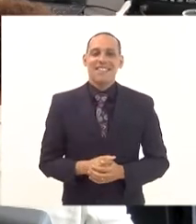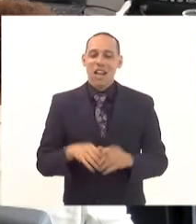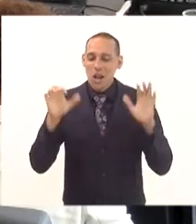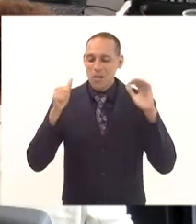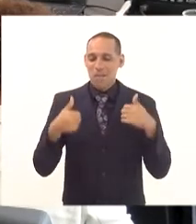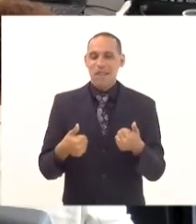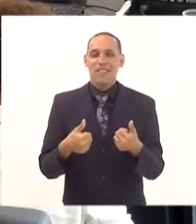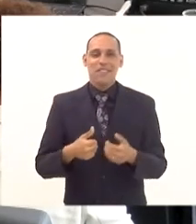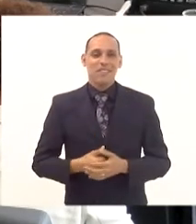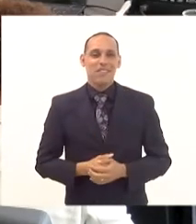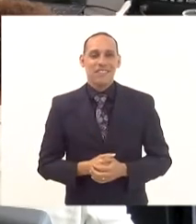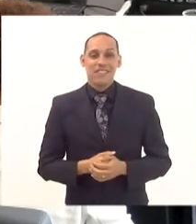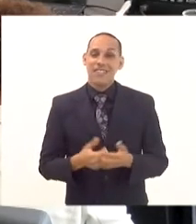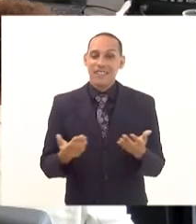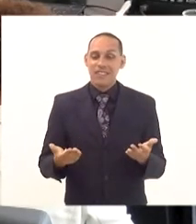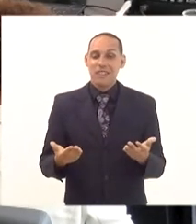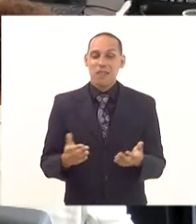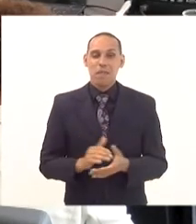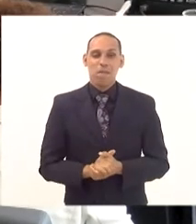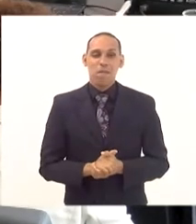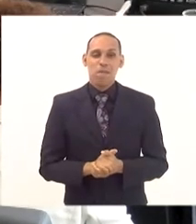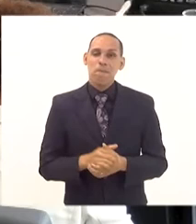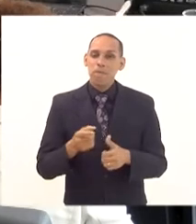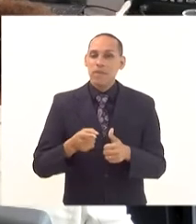ouvindo bem viu 1071